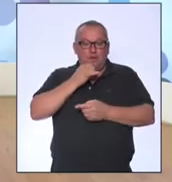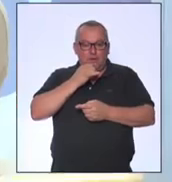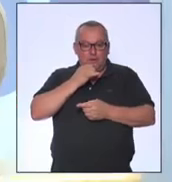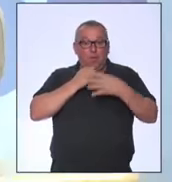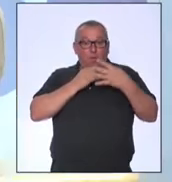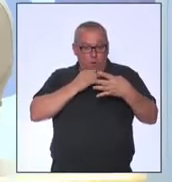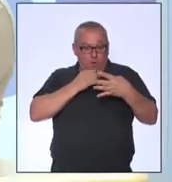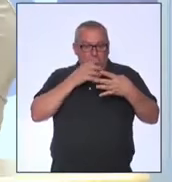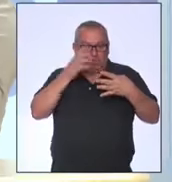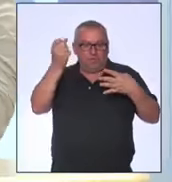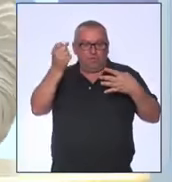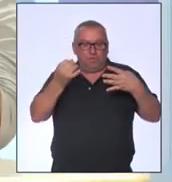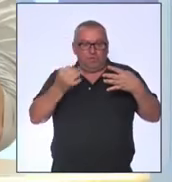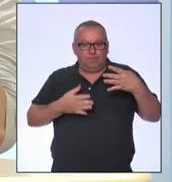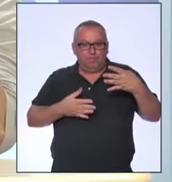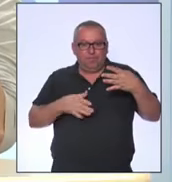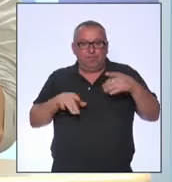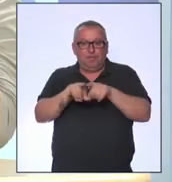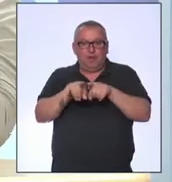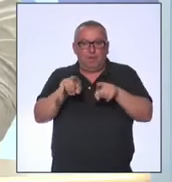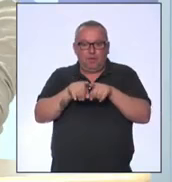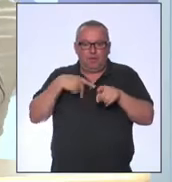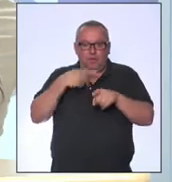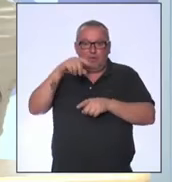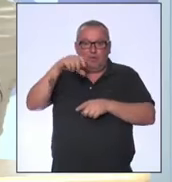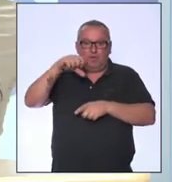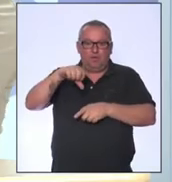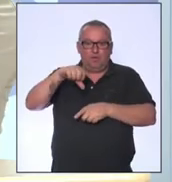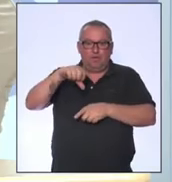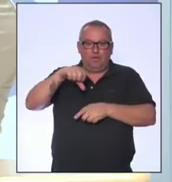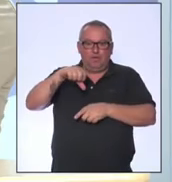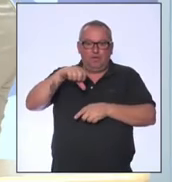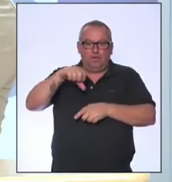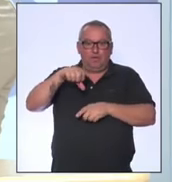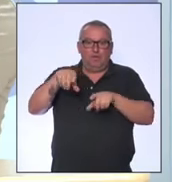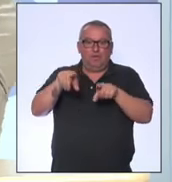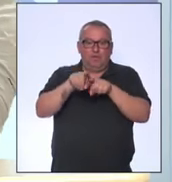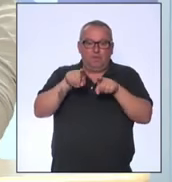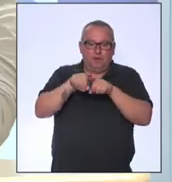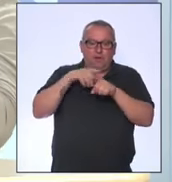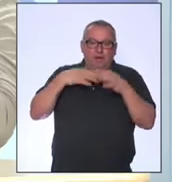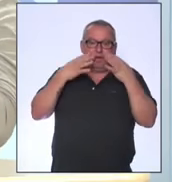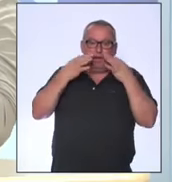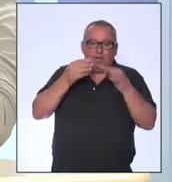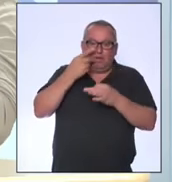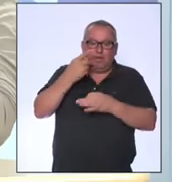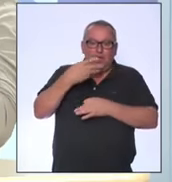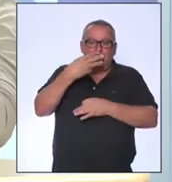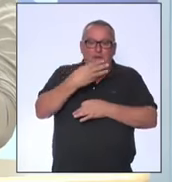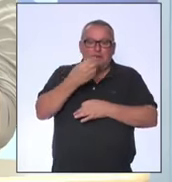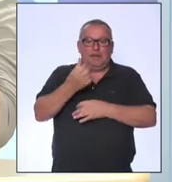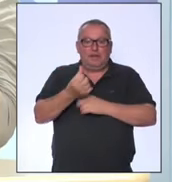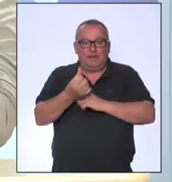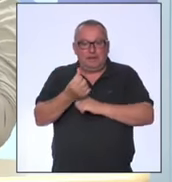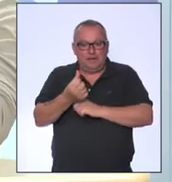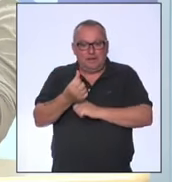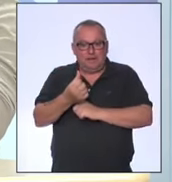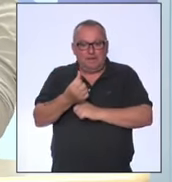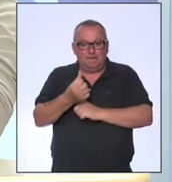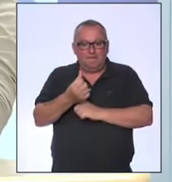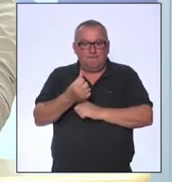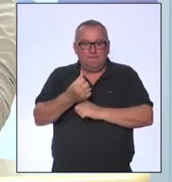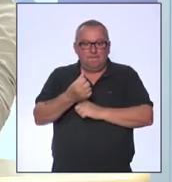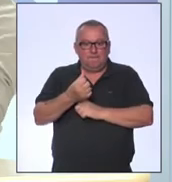que o senhor já tinha citado. Muito bom. Falou também 9. Ele também aqui observando, ele falou 36,